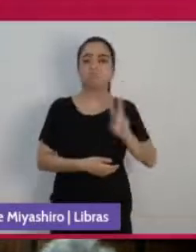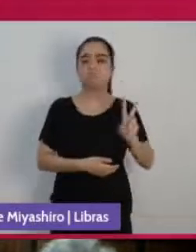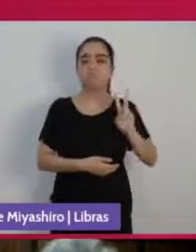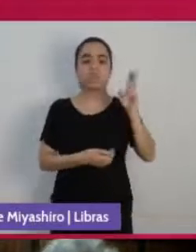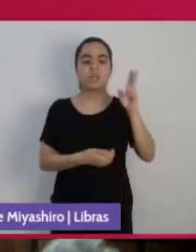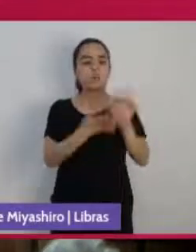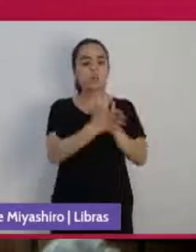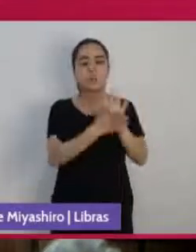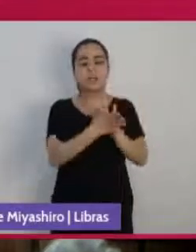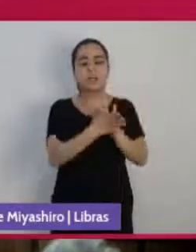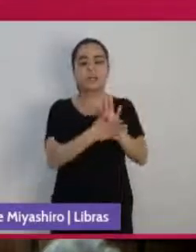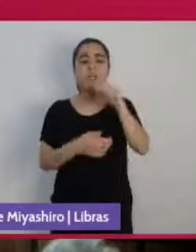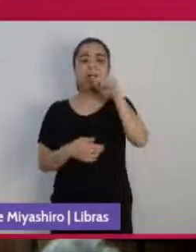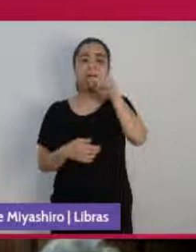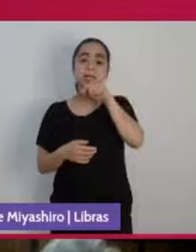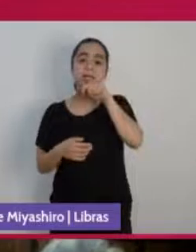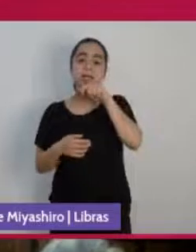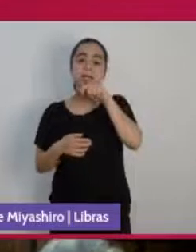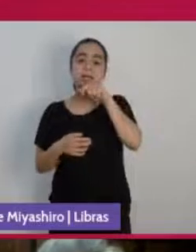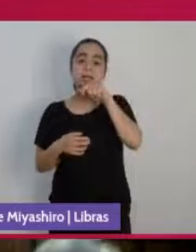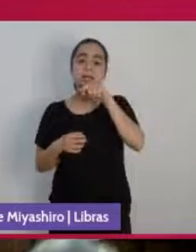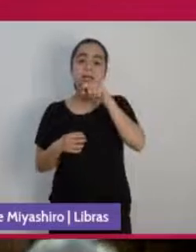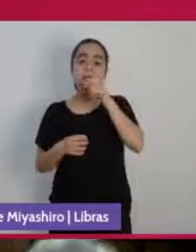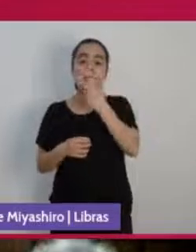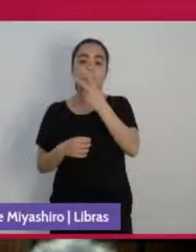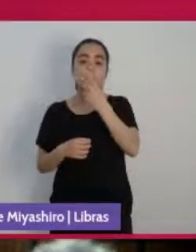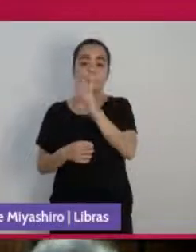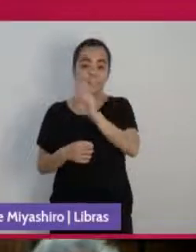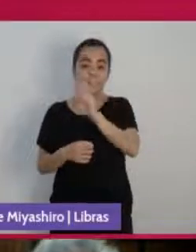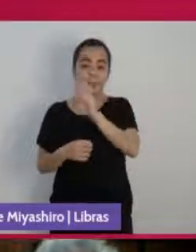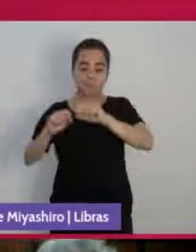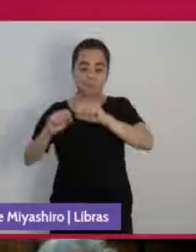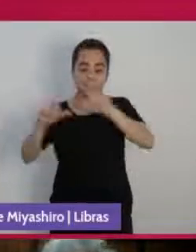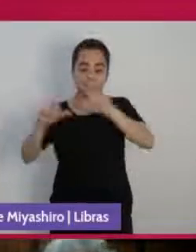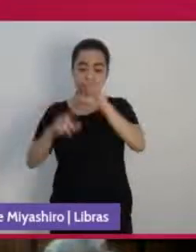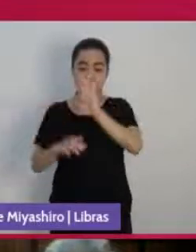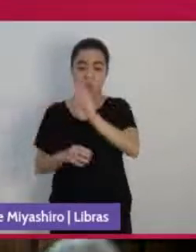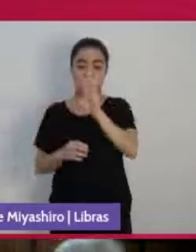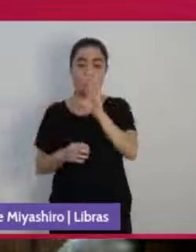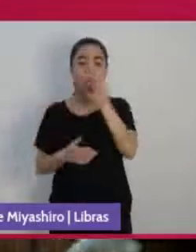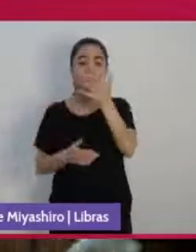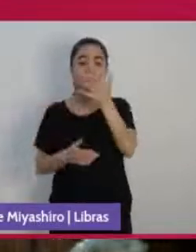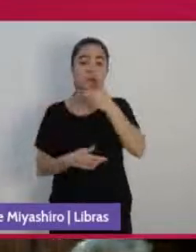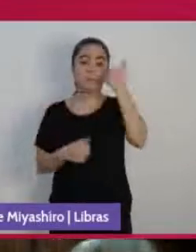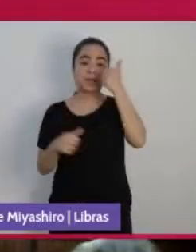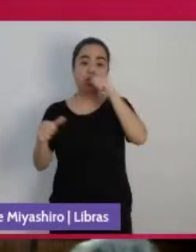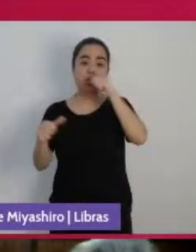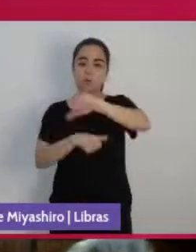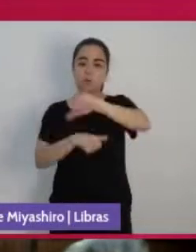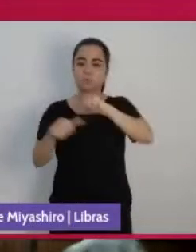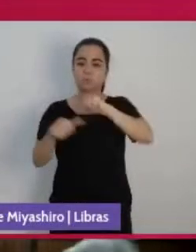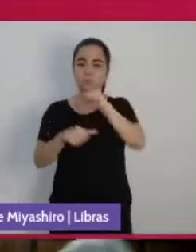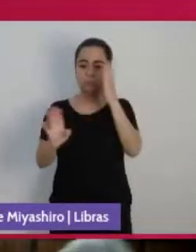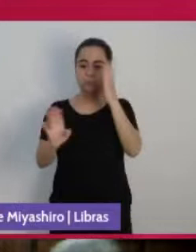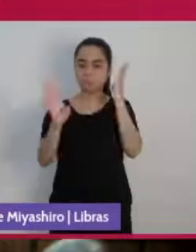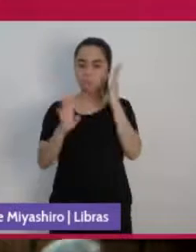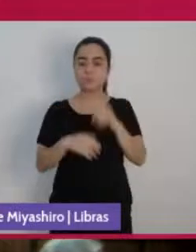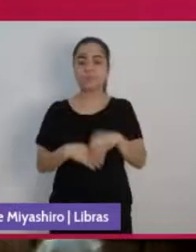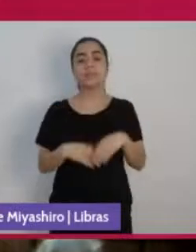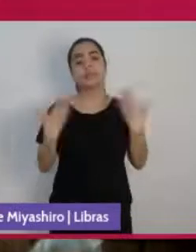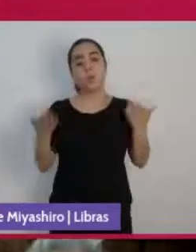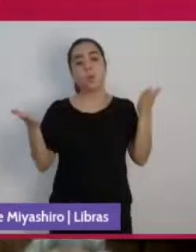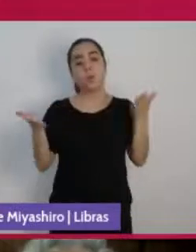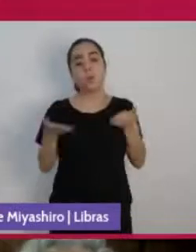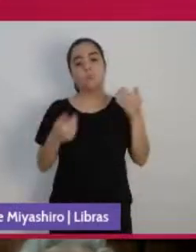isso daqui muda completamente o prognóstico dessa paciente, tá? Então, hoje ainda preciso da compressão,